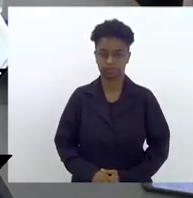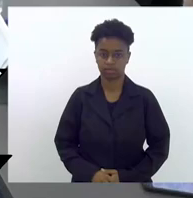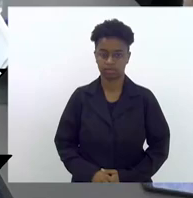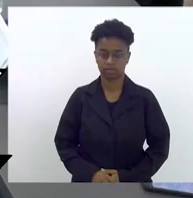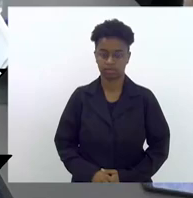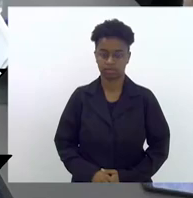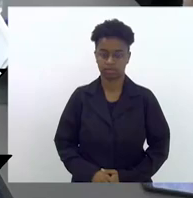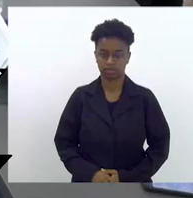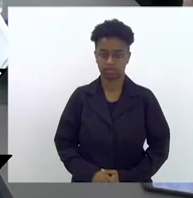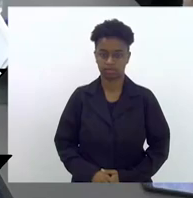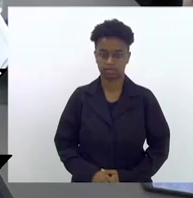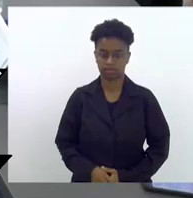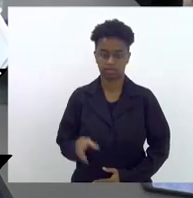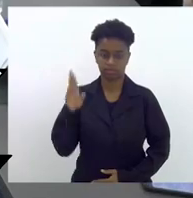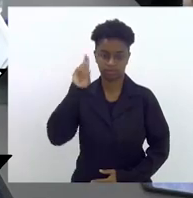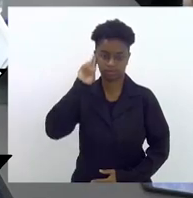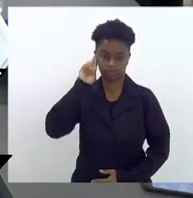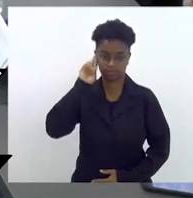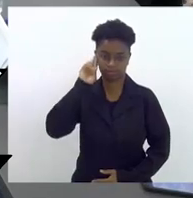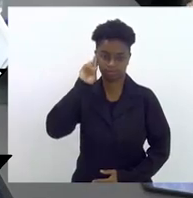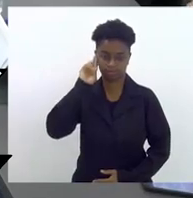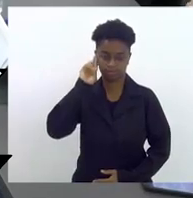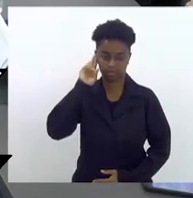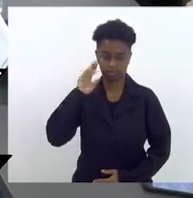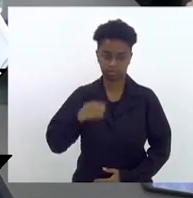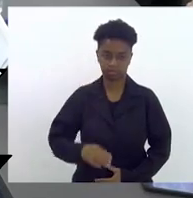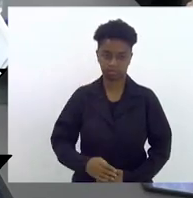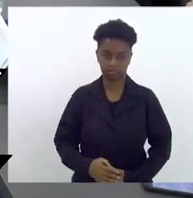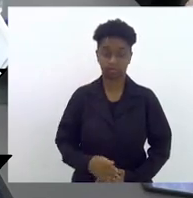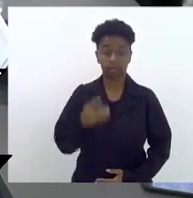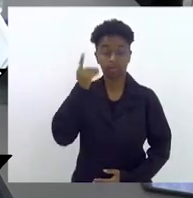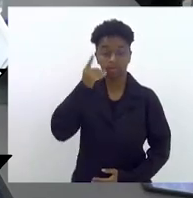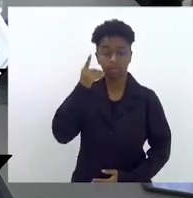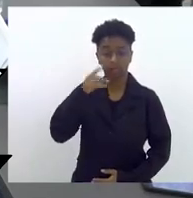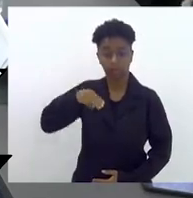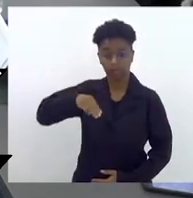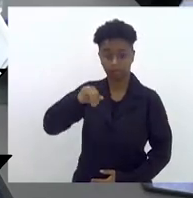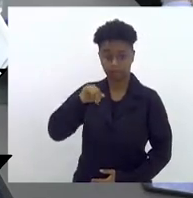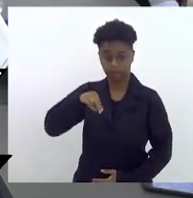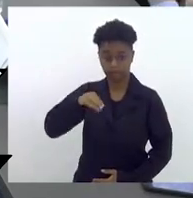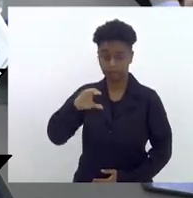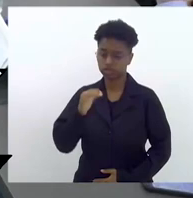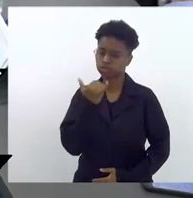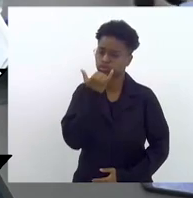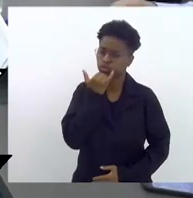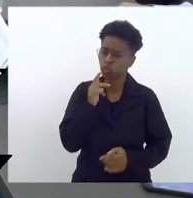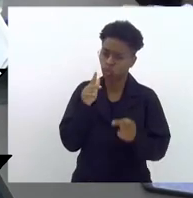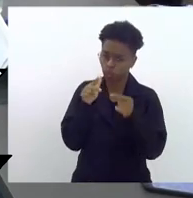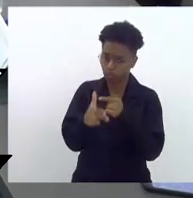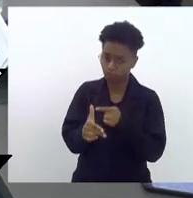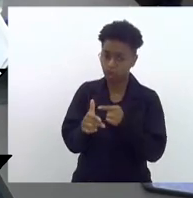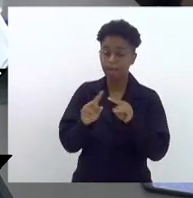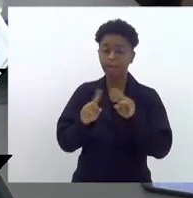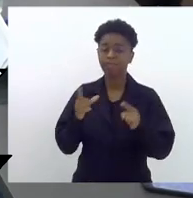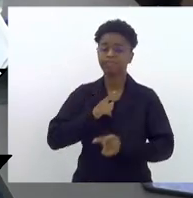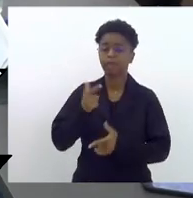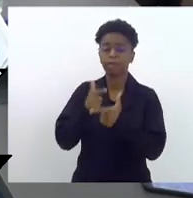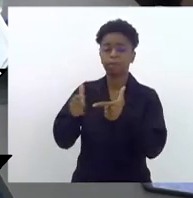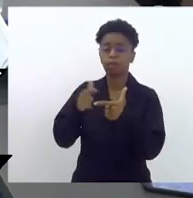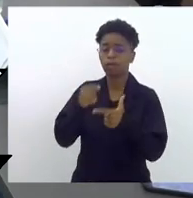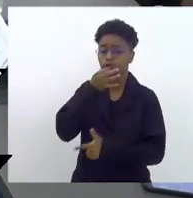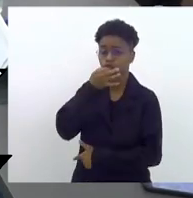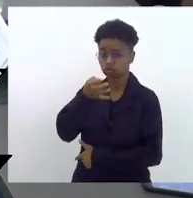Fred Pacheco Eco espiritual Deputado parece que é um problema técnico